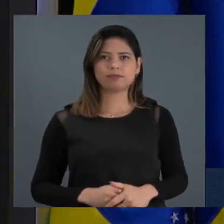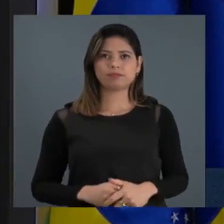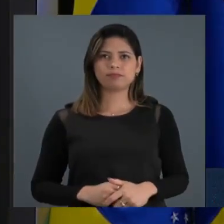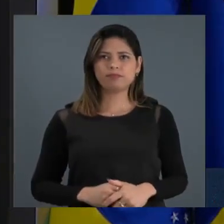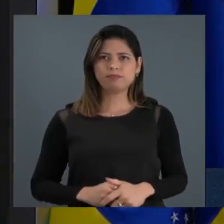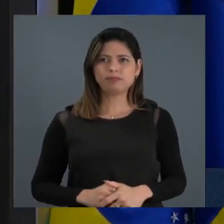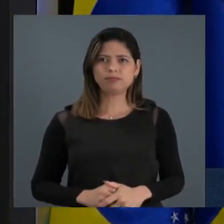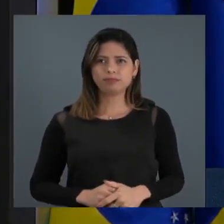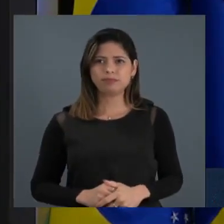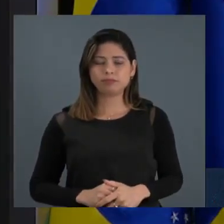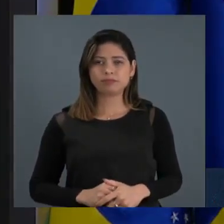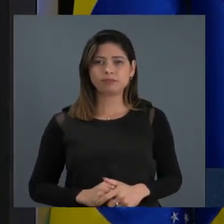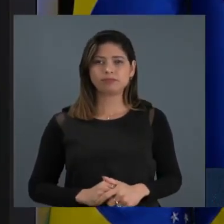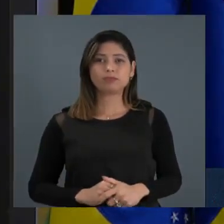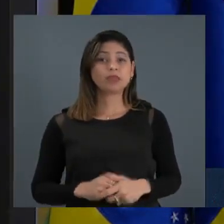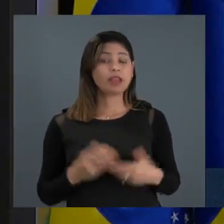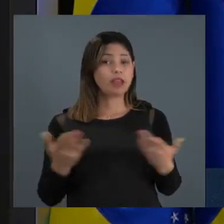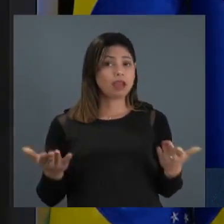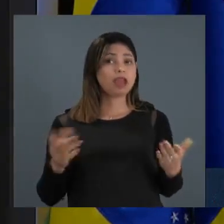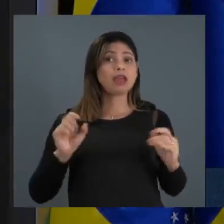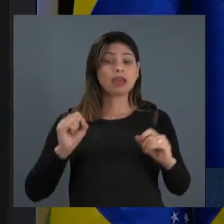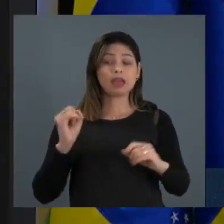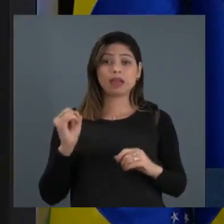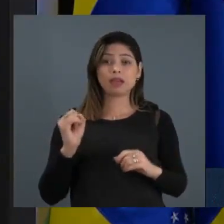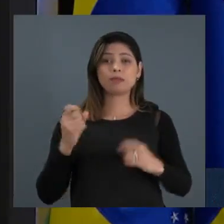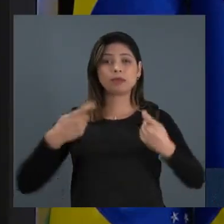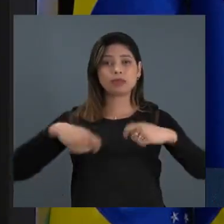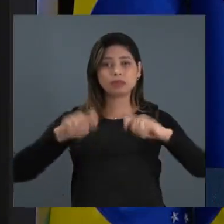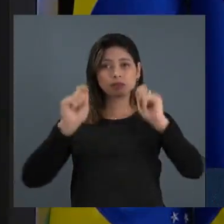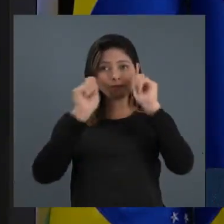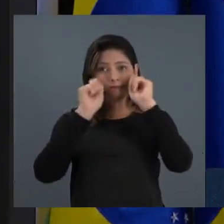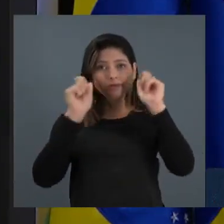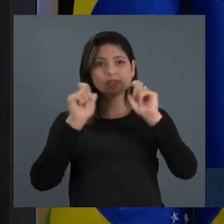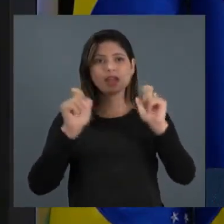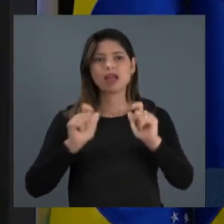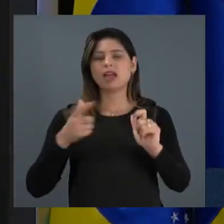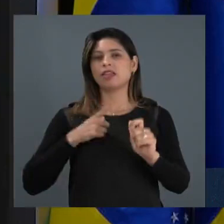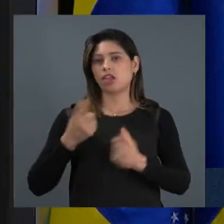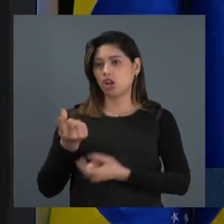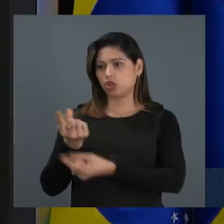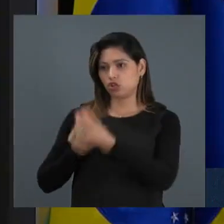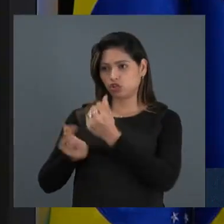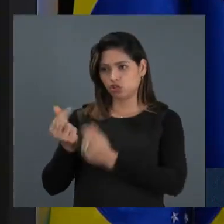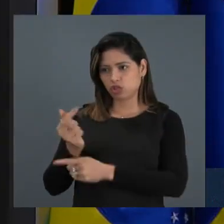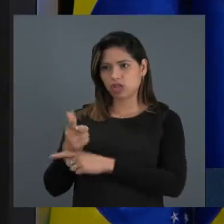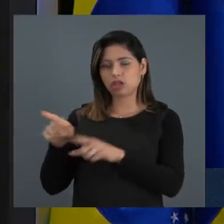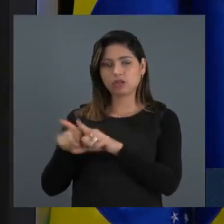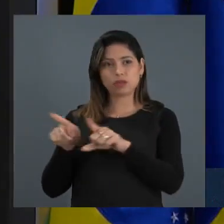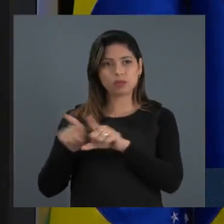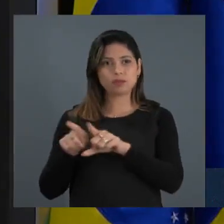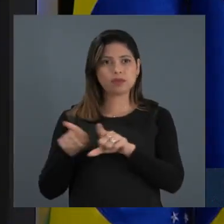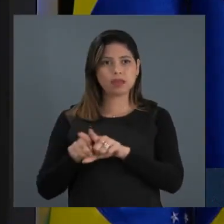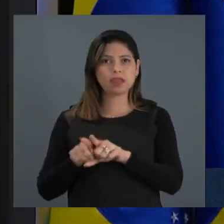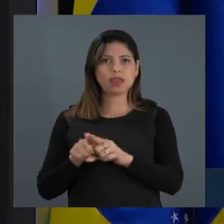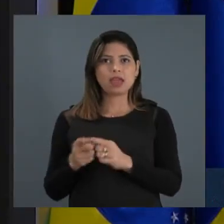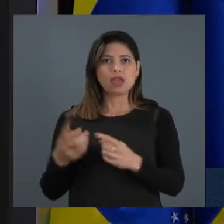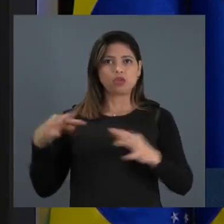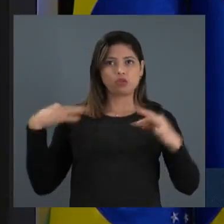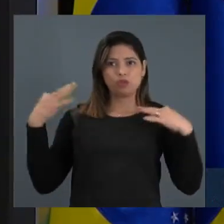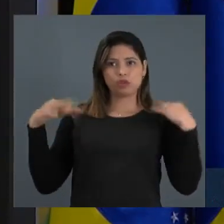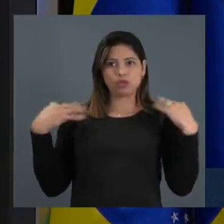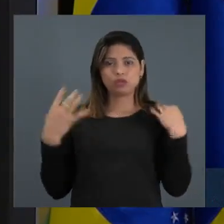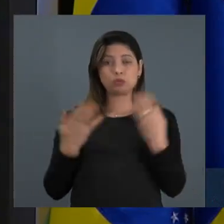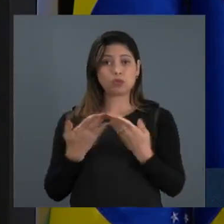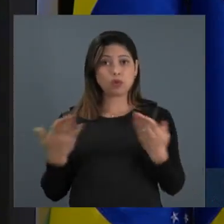receita, emprego e turismo. Está funcionando uma CPI na casa para investigar